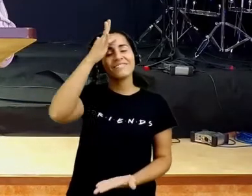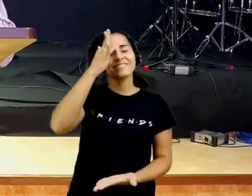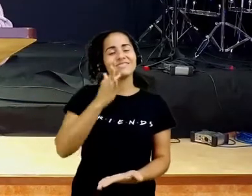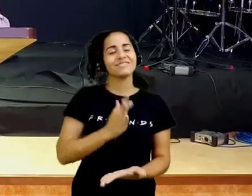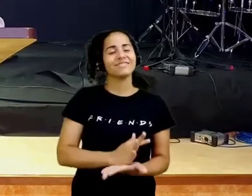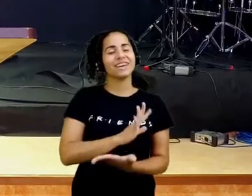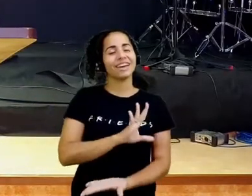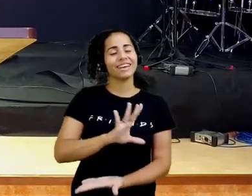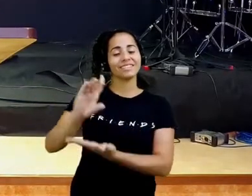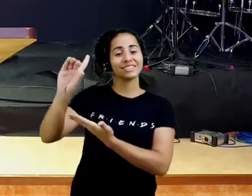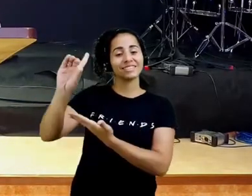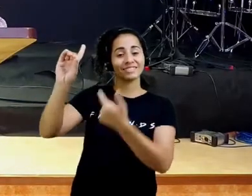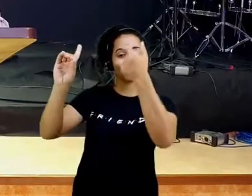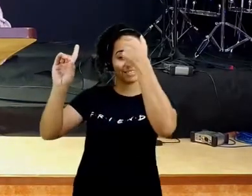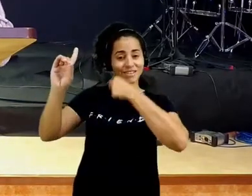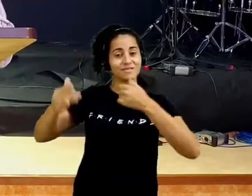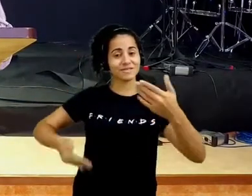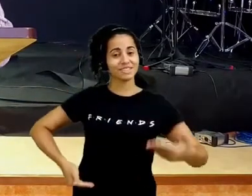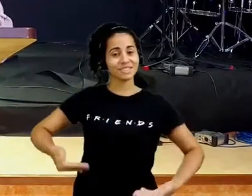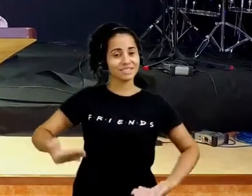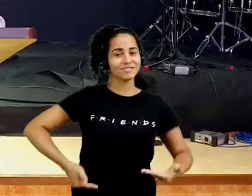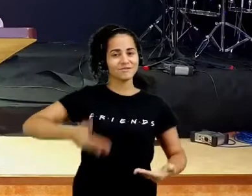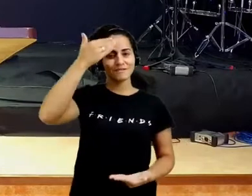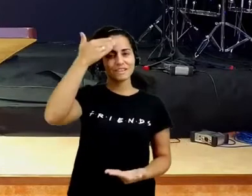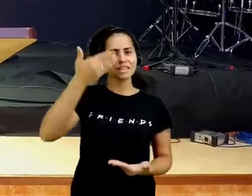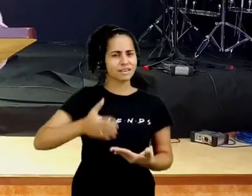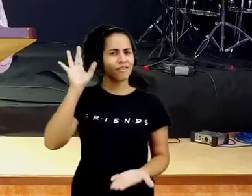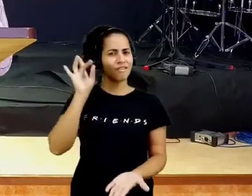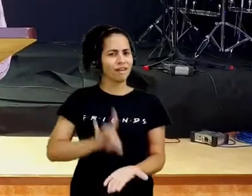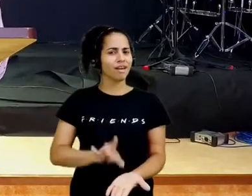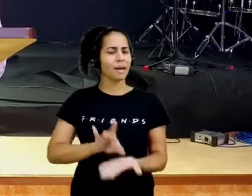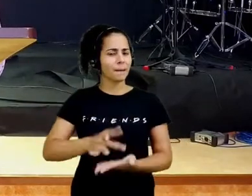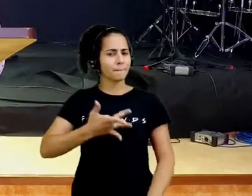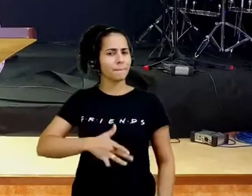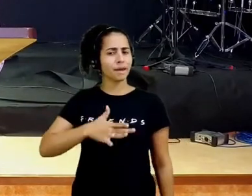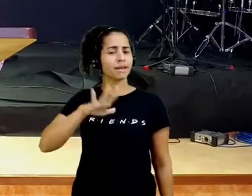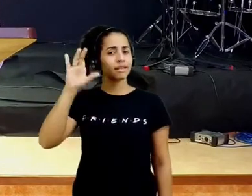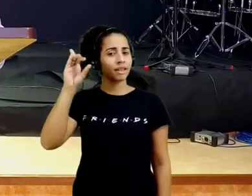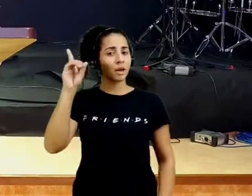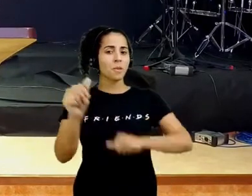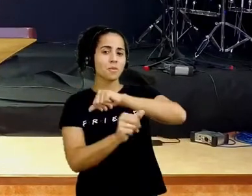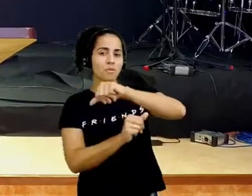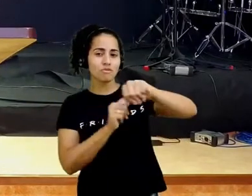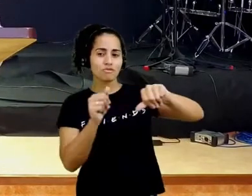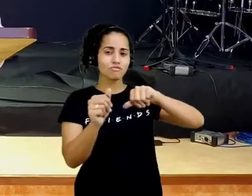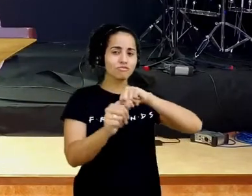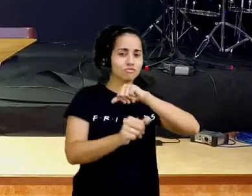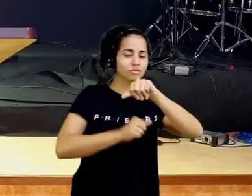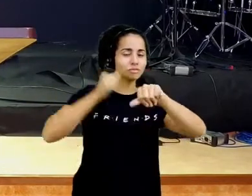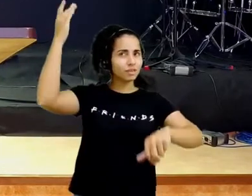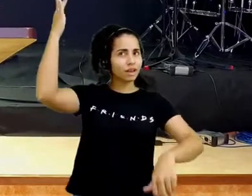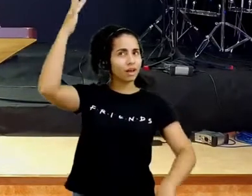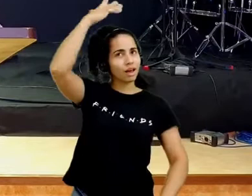no Deus do qual ele servia. Ele cria verdadeiramente que as misericórdias de Deus era sobre ele e